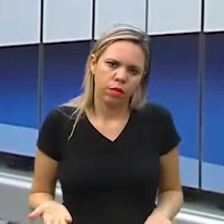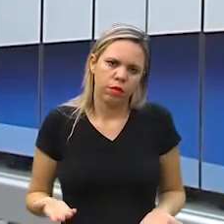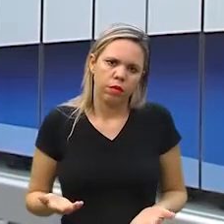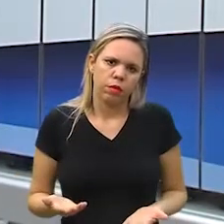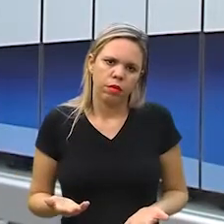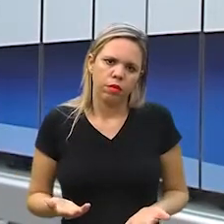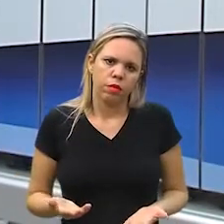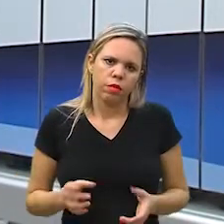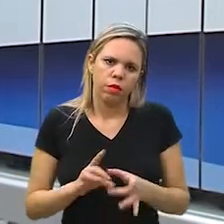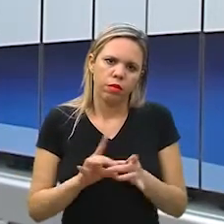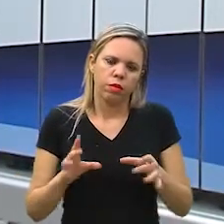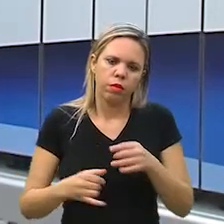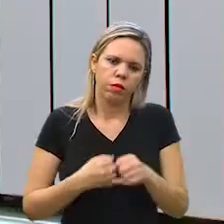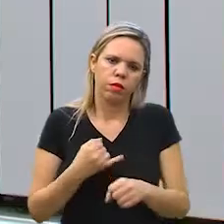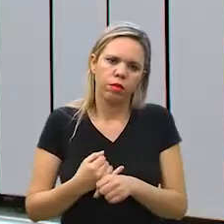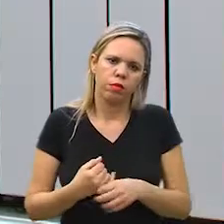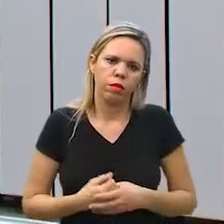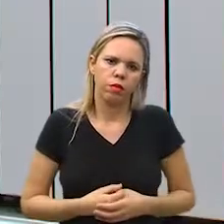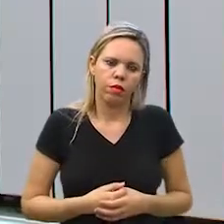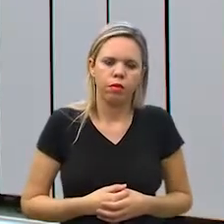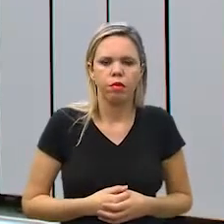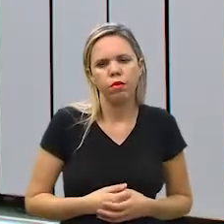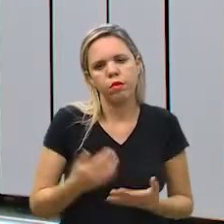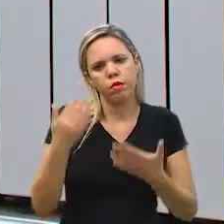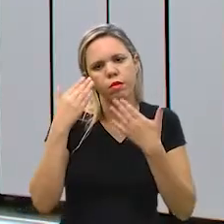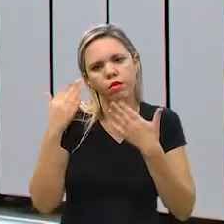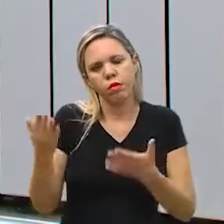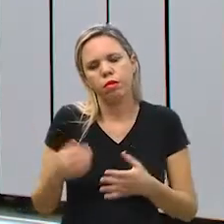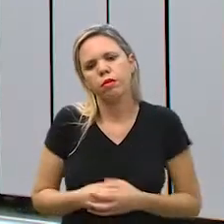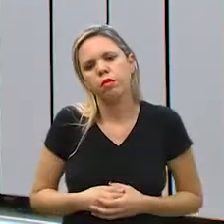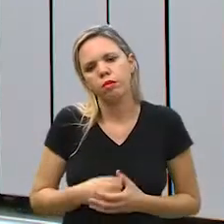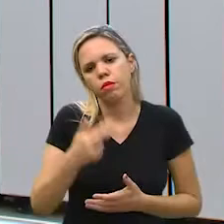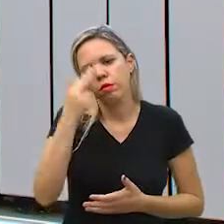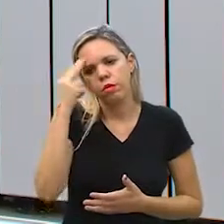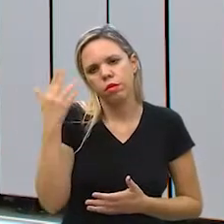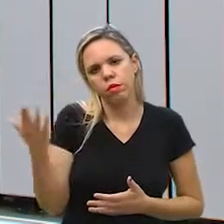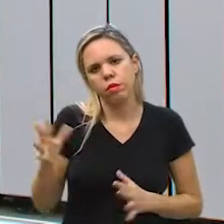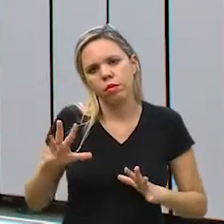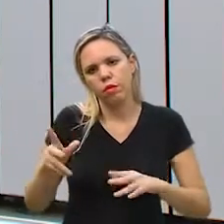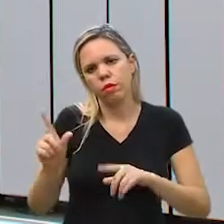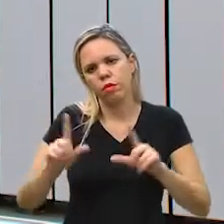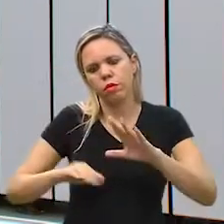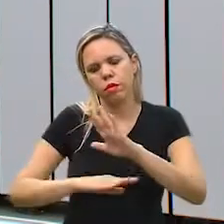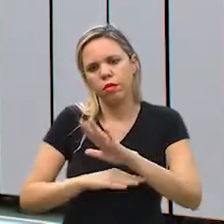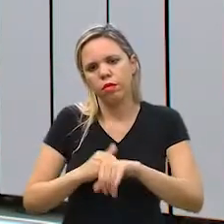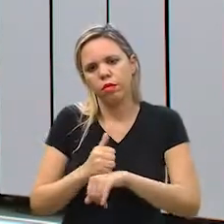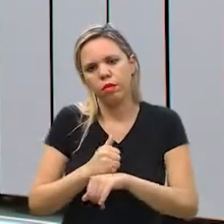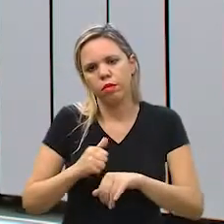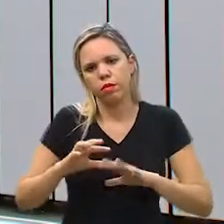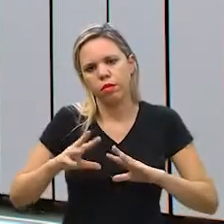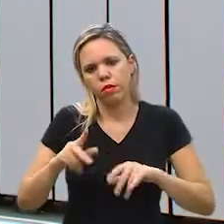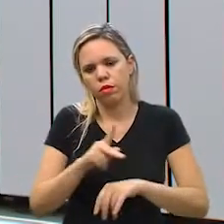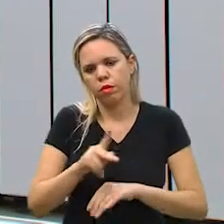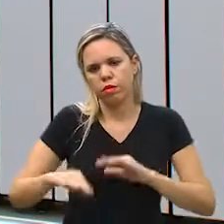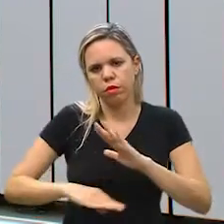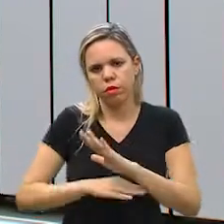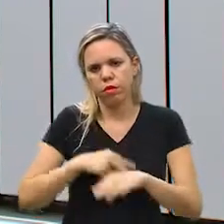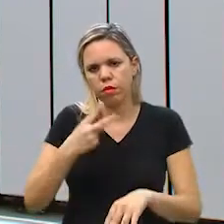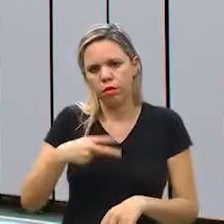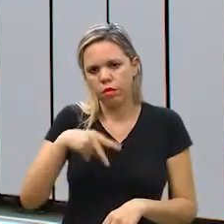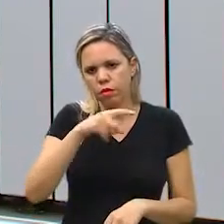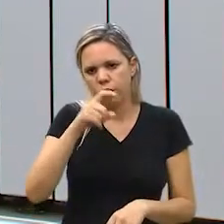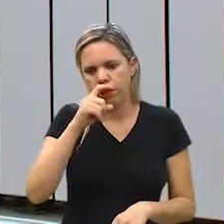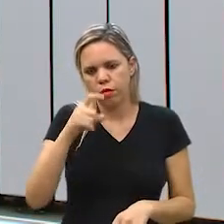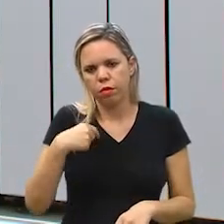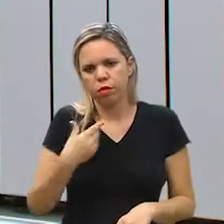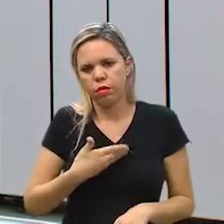forma de deliberação remota. Eu que tenho que agradecer, Gabriel, você, todo da TV Câmara, ao presidente da Câmara, né,